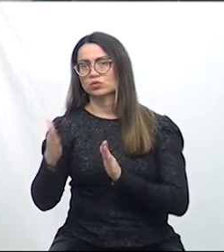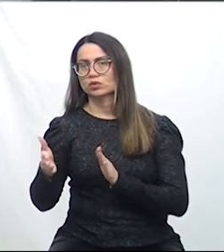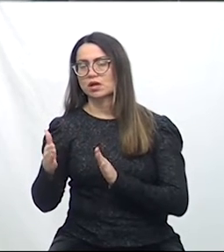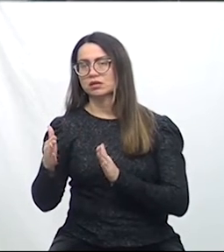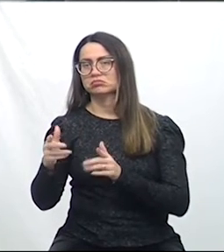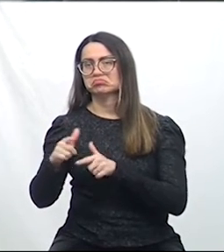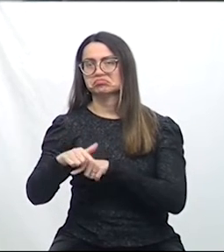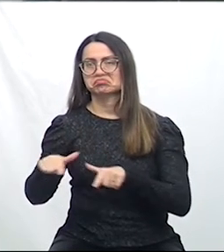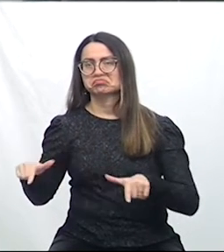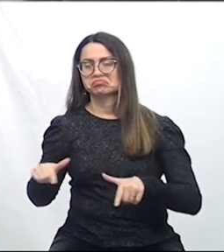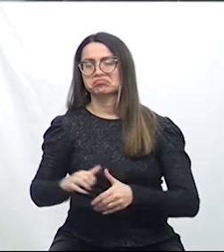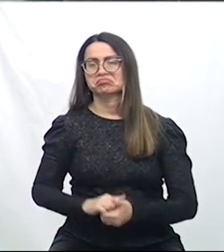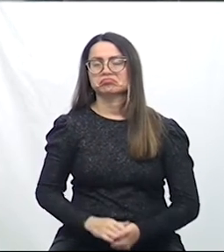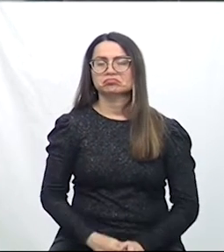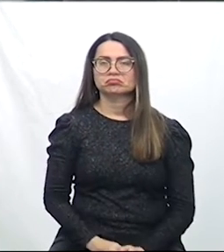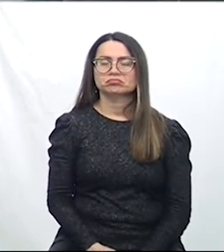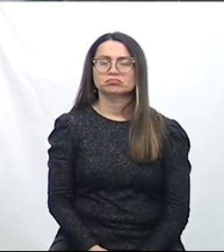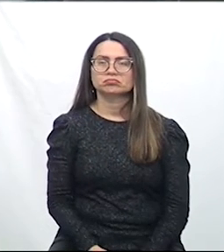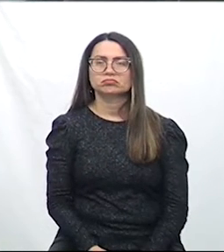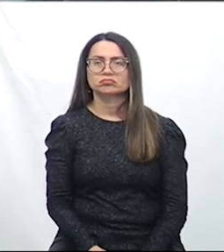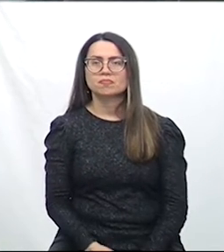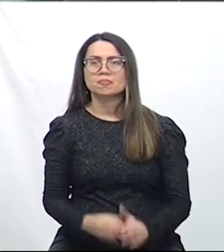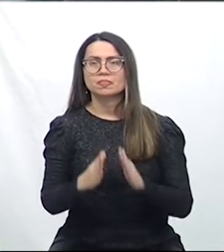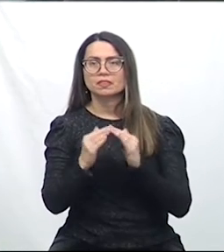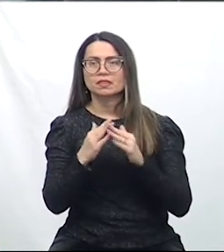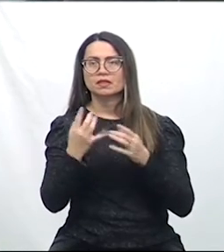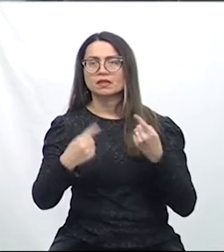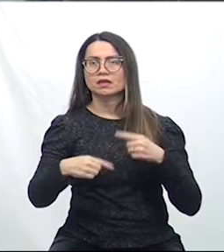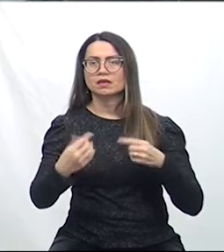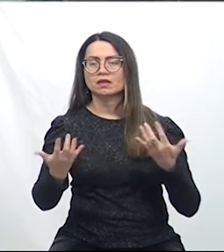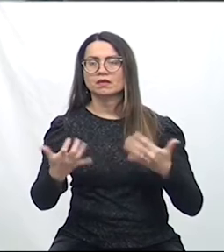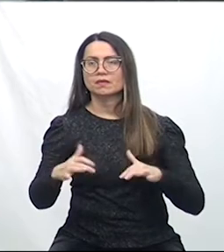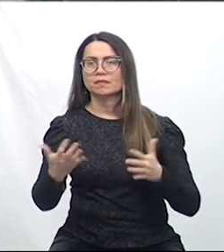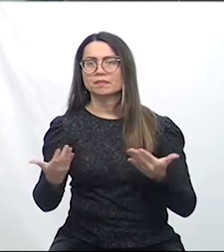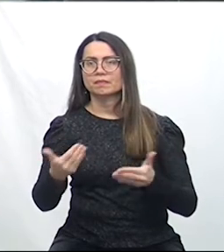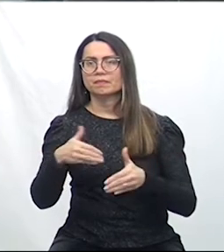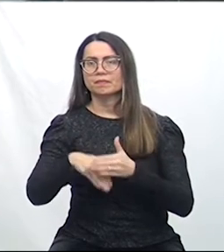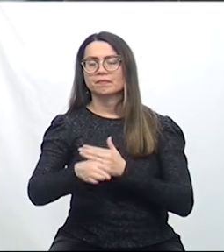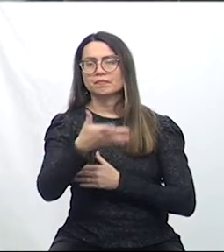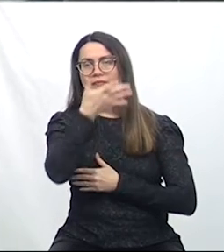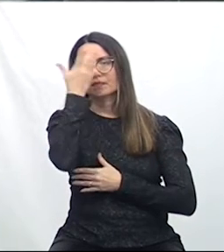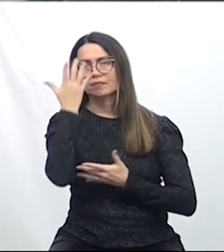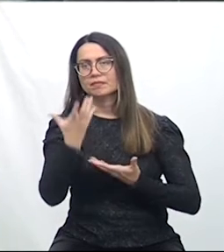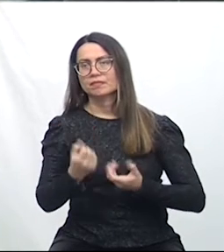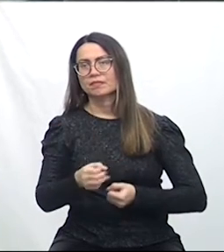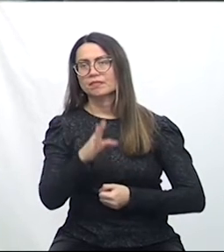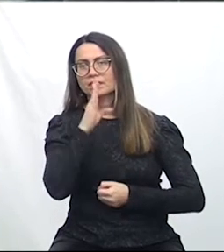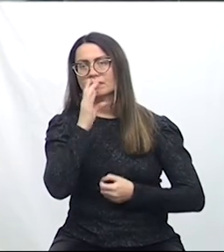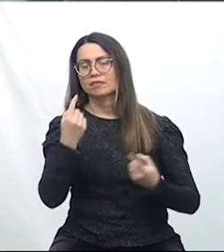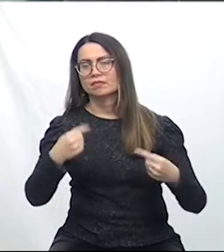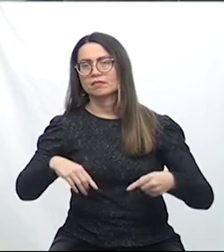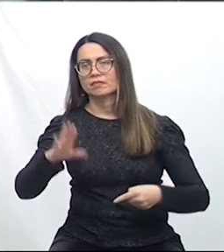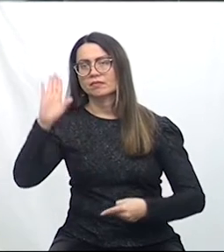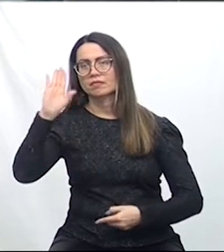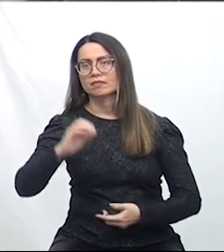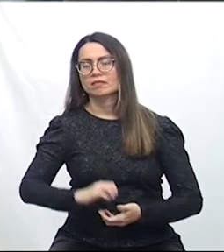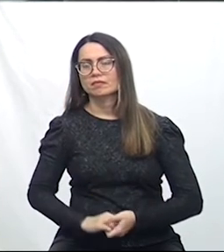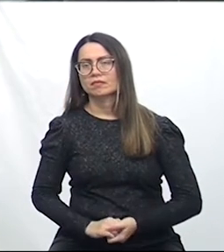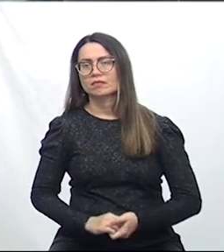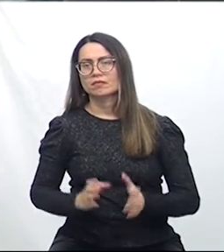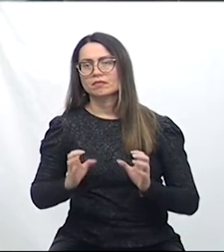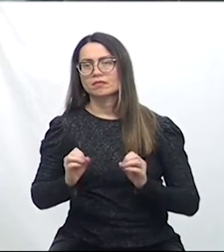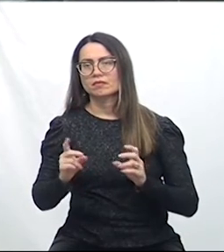Bosque do Repouso. O requerimento está em discussão. Não havendo quem queira discutir, está em votação. Os favoráveis permaneçam como estão, os